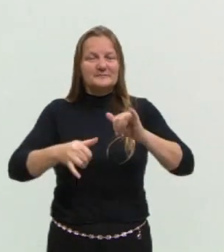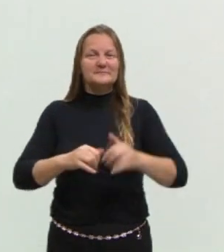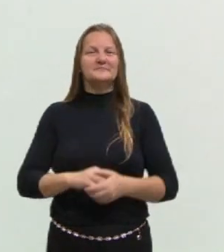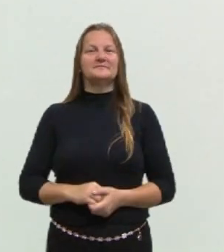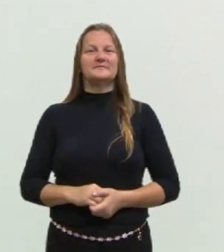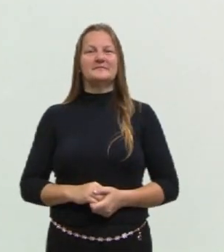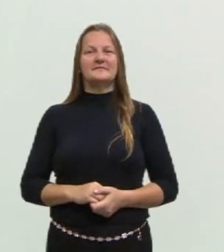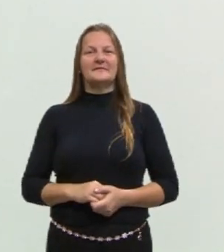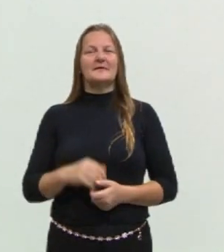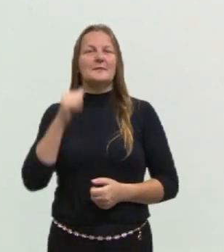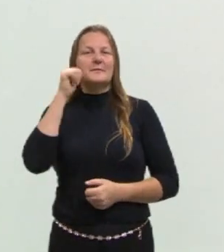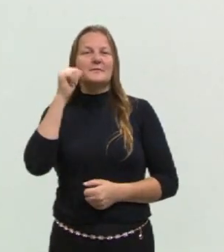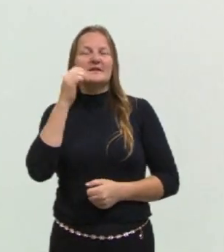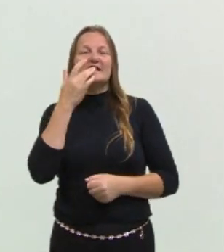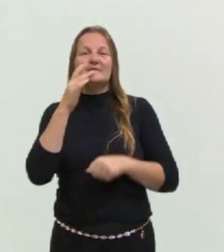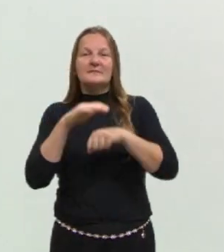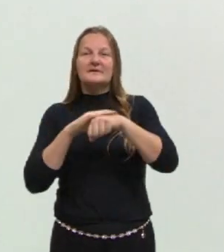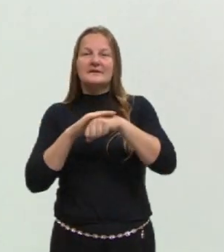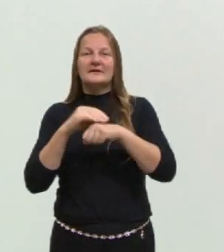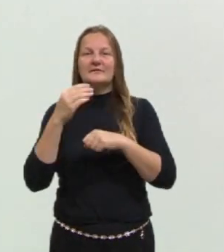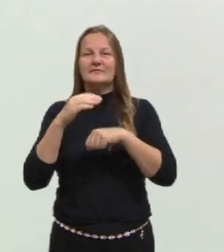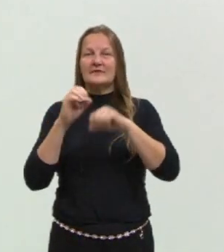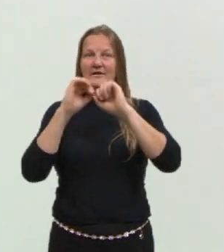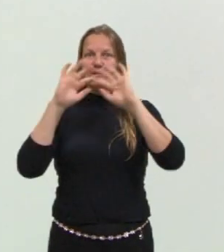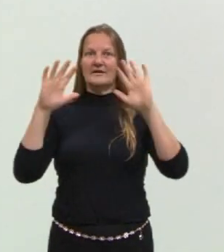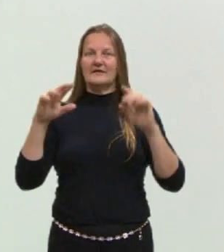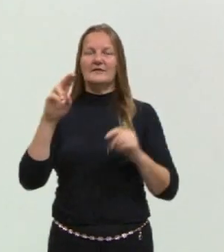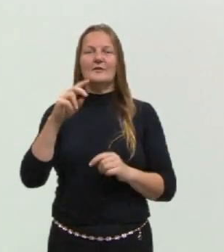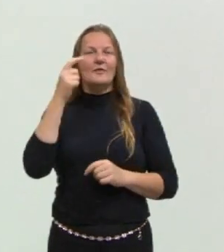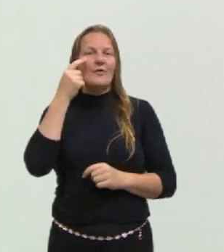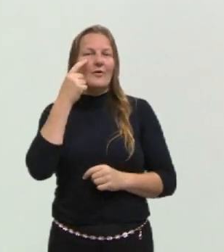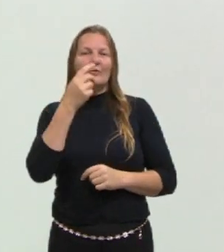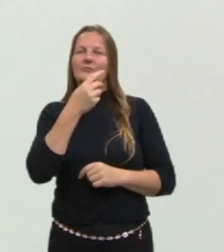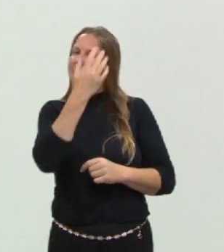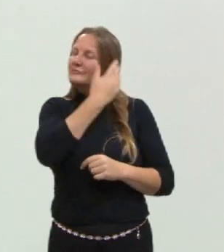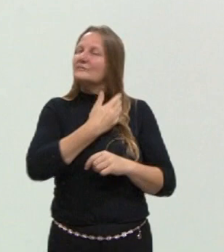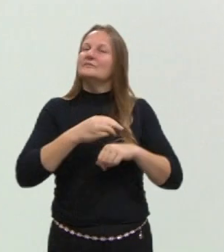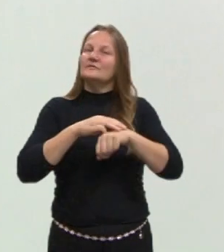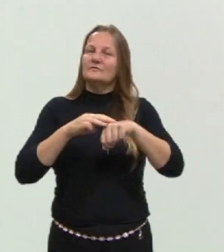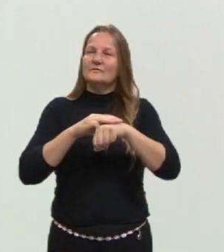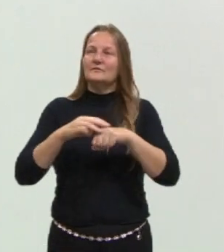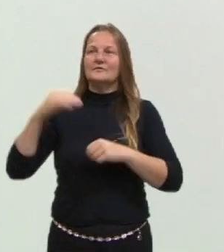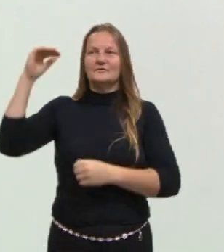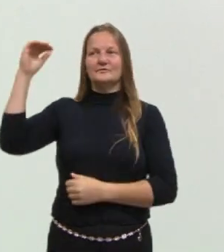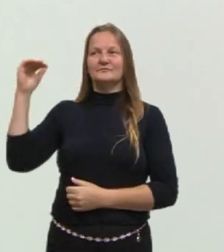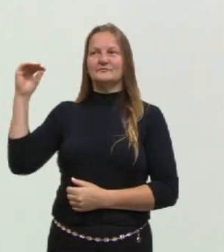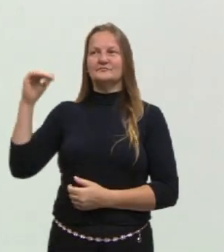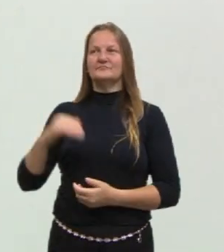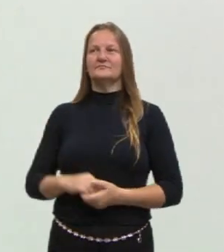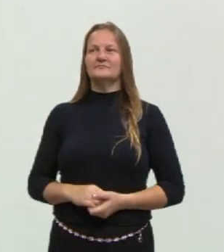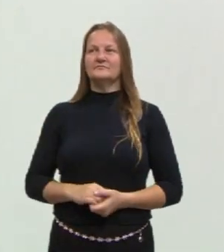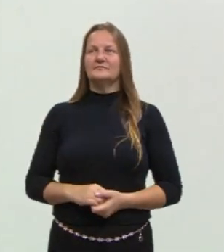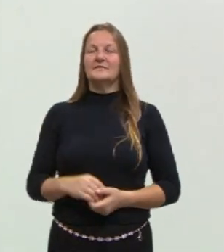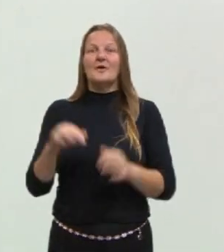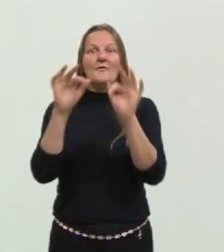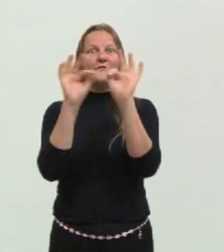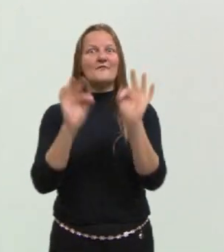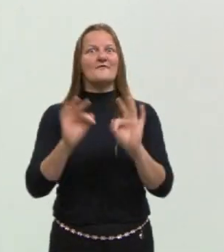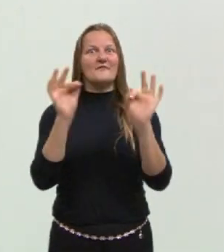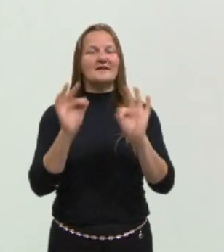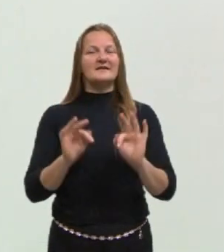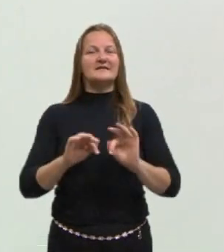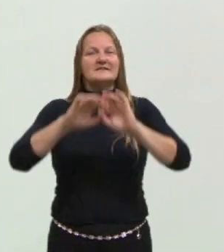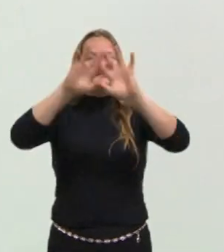Química, sou uma mulher branca, de pele clara, olhos e cabelos castanhos e estatura baixa. Estou muito feliz em encerrar